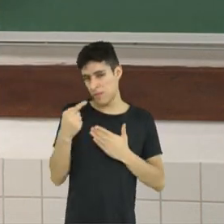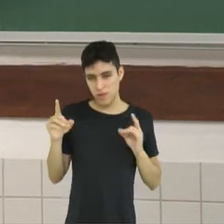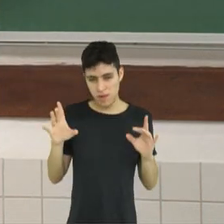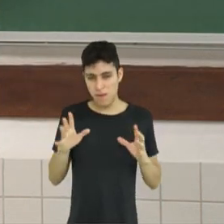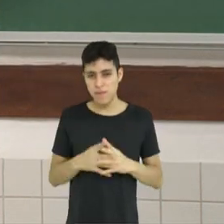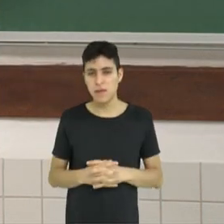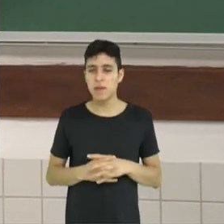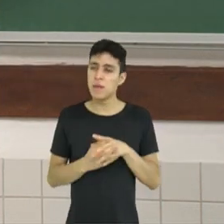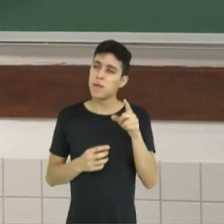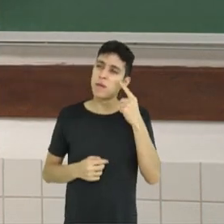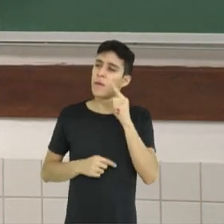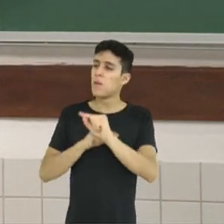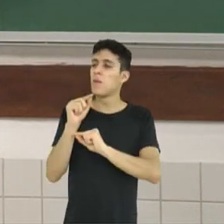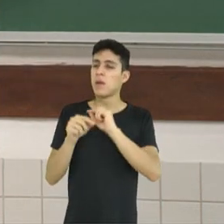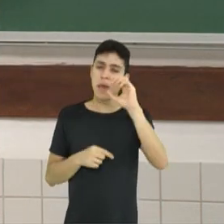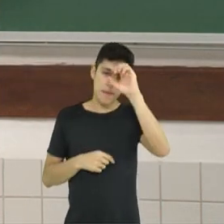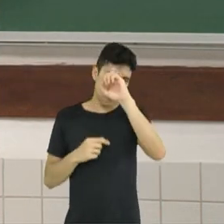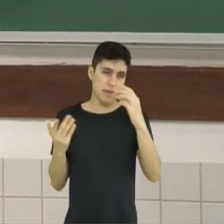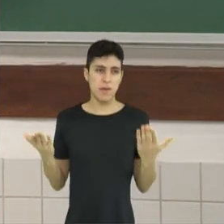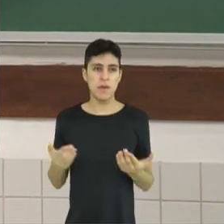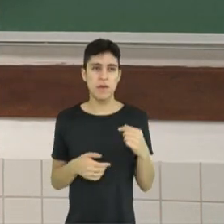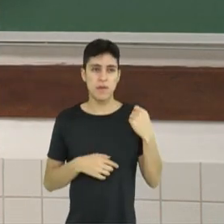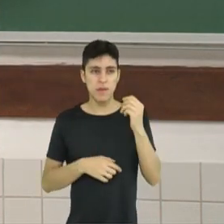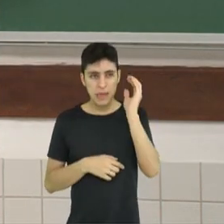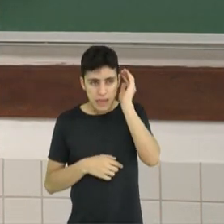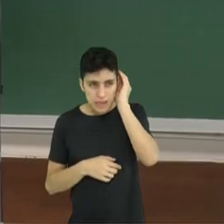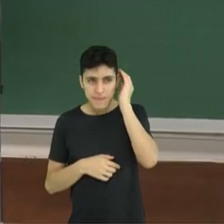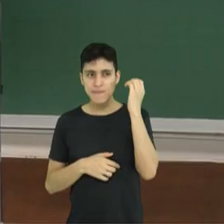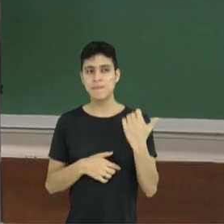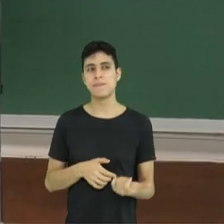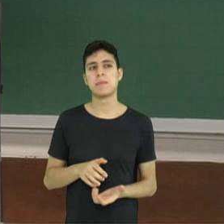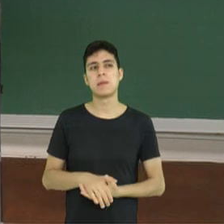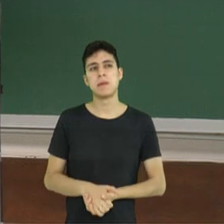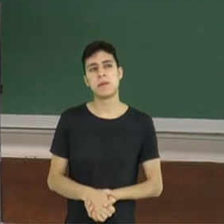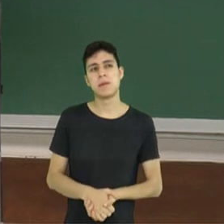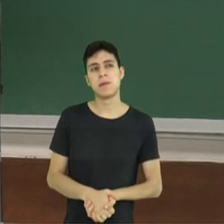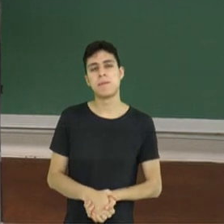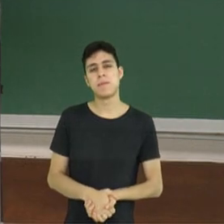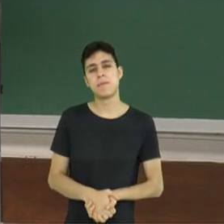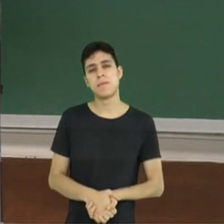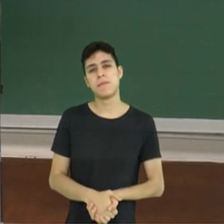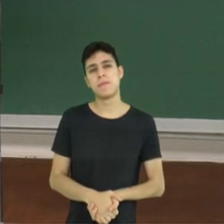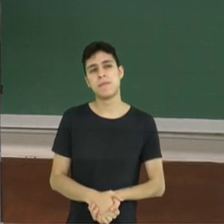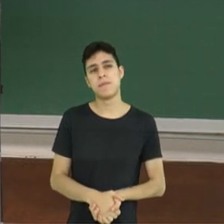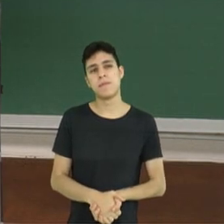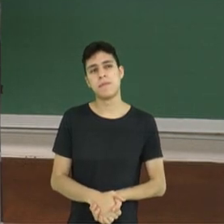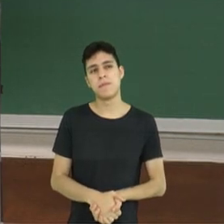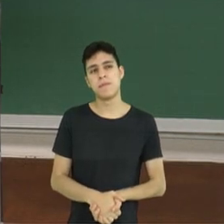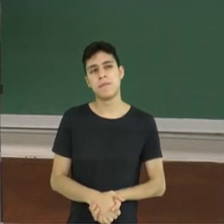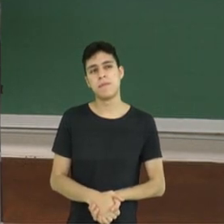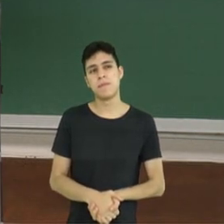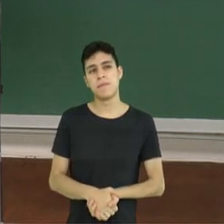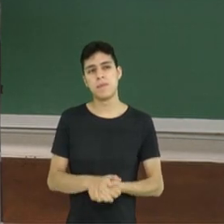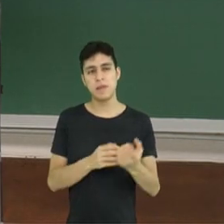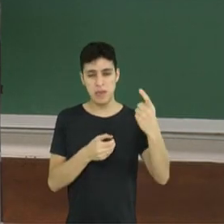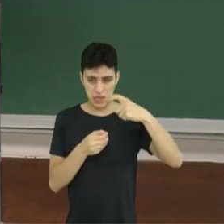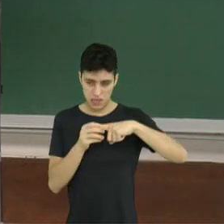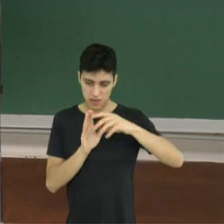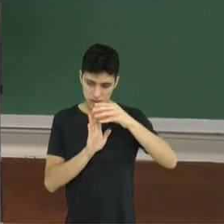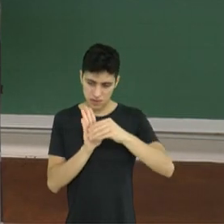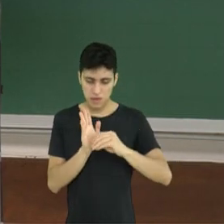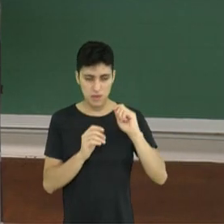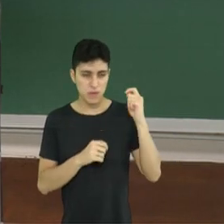semana então a gente tem aí o que aprendemos Nossa Van Gogh e onde Van Gogh é que maravilha tá retomada